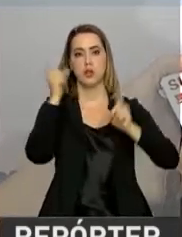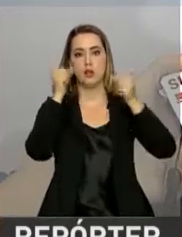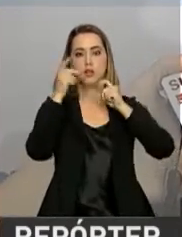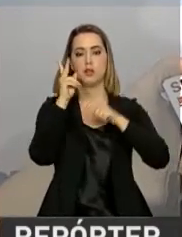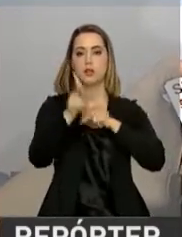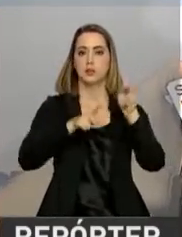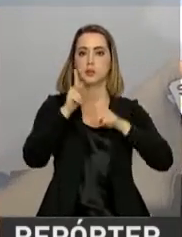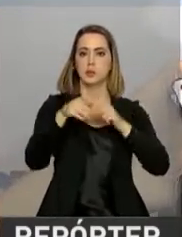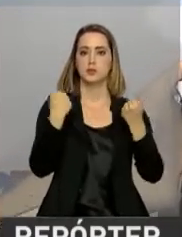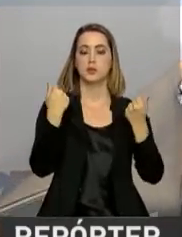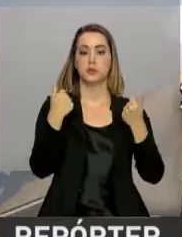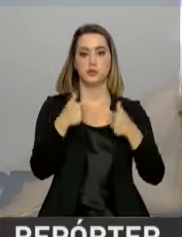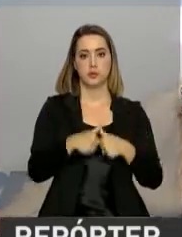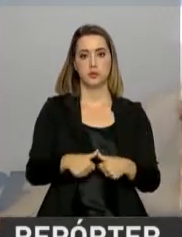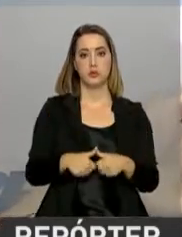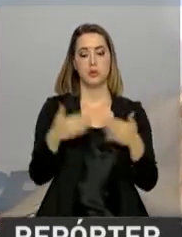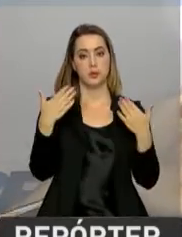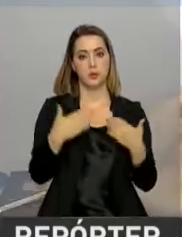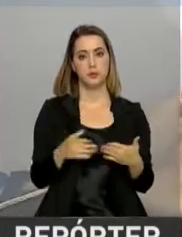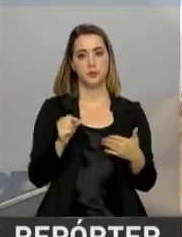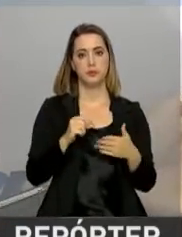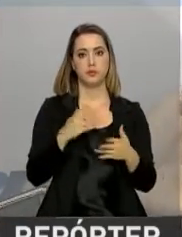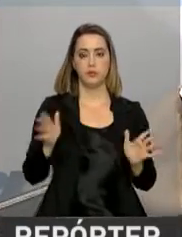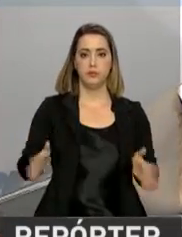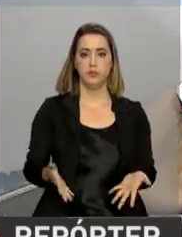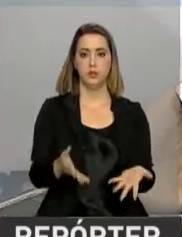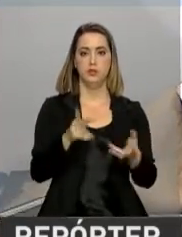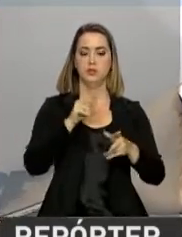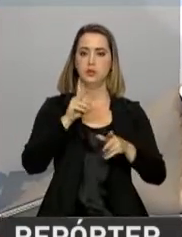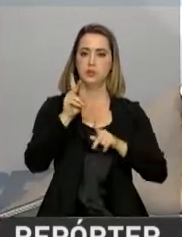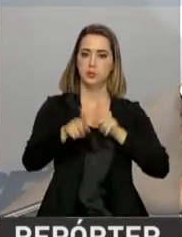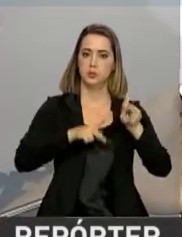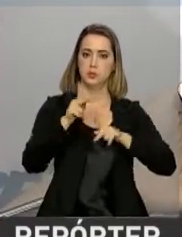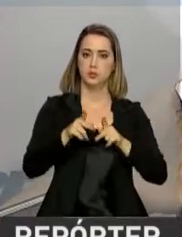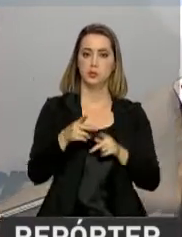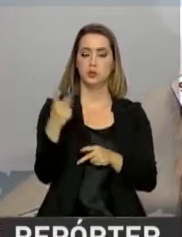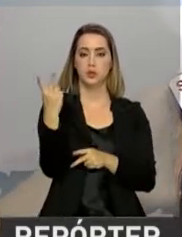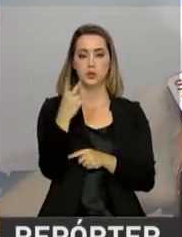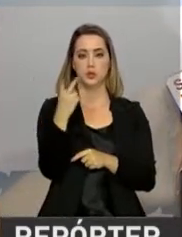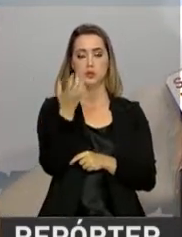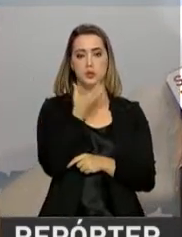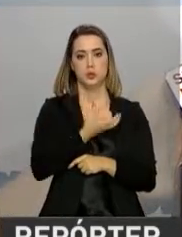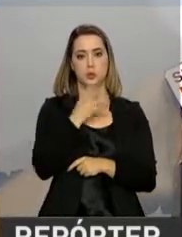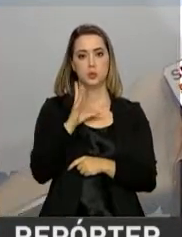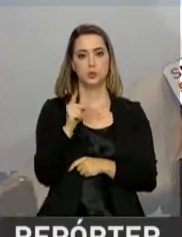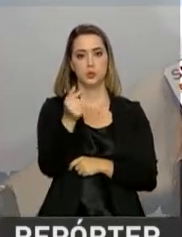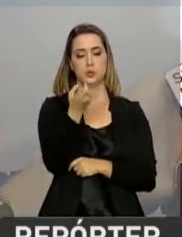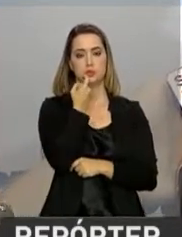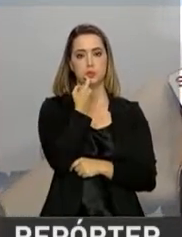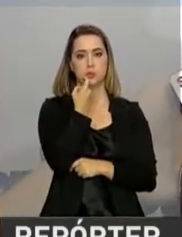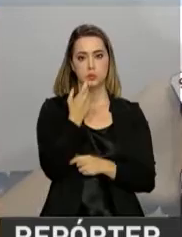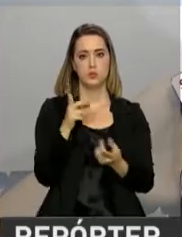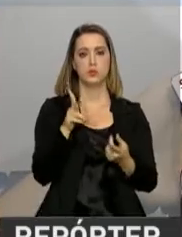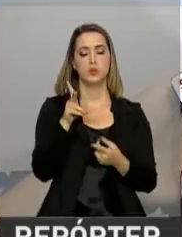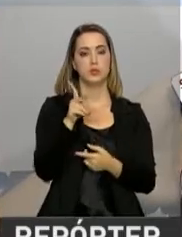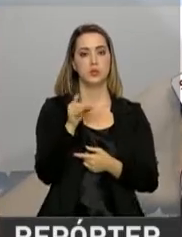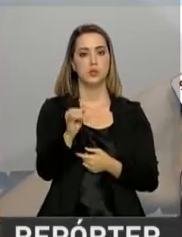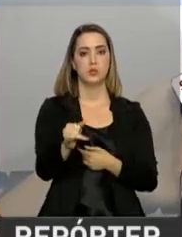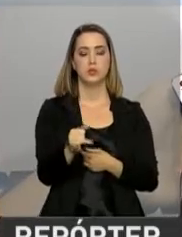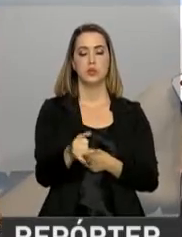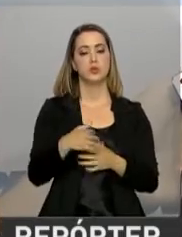fazendo uma campanha de mobilização nacional a partir do dia 2 de dezembro. Todas as sextas-feiras será dia